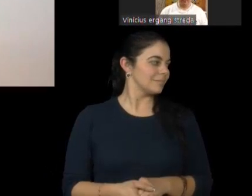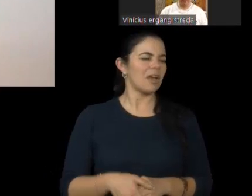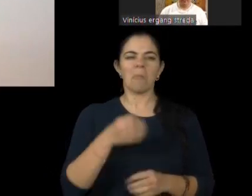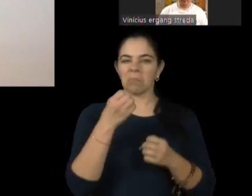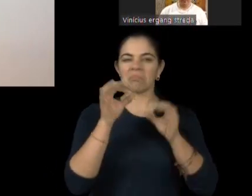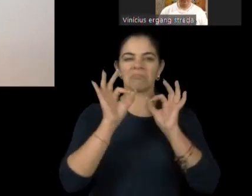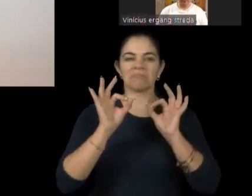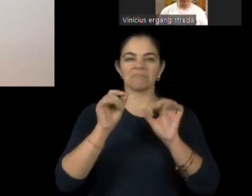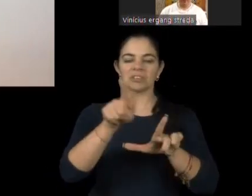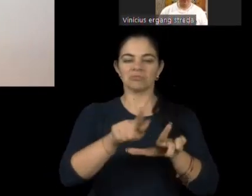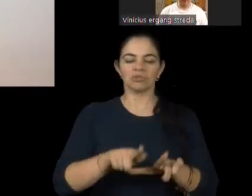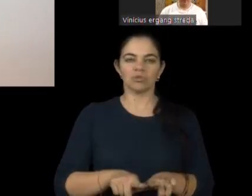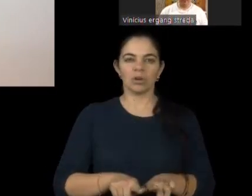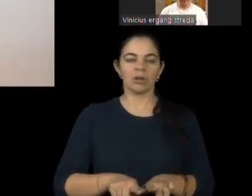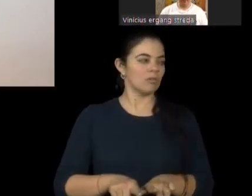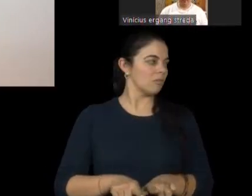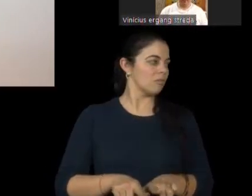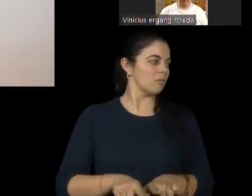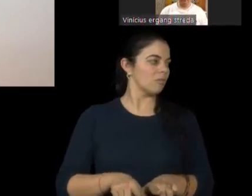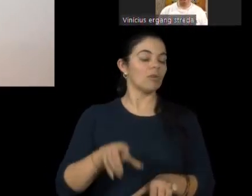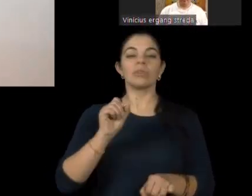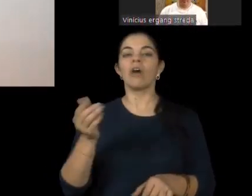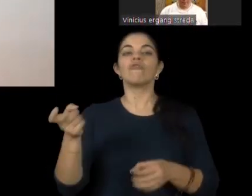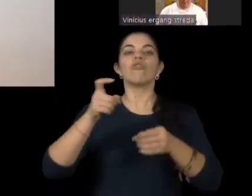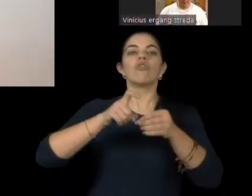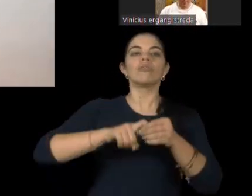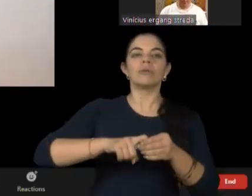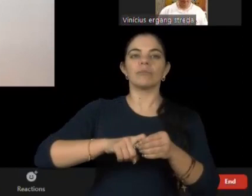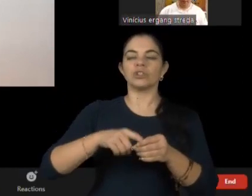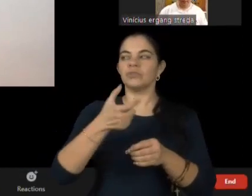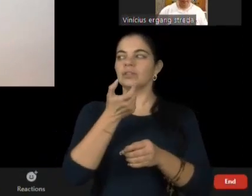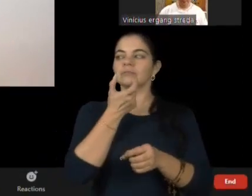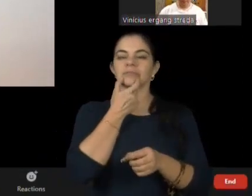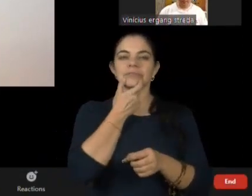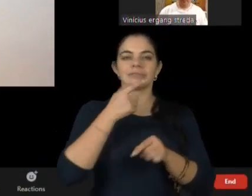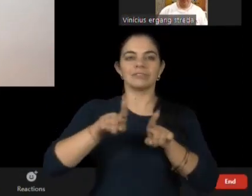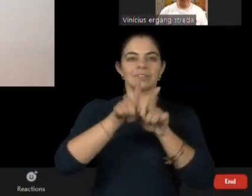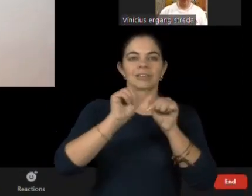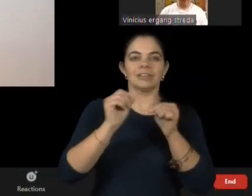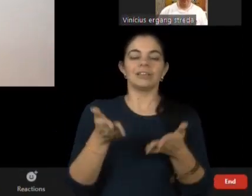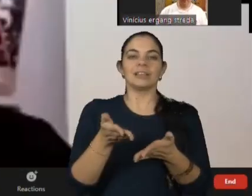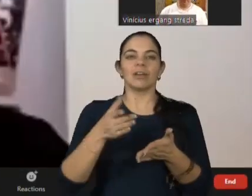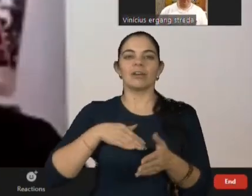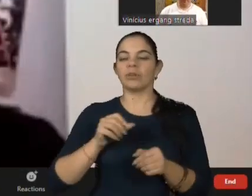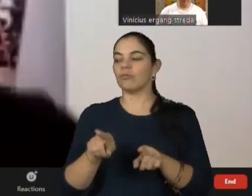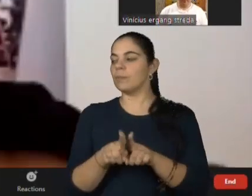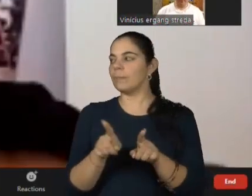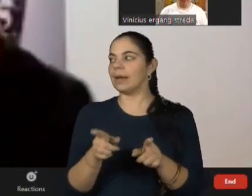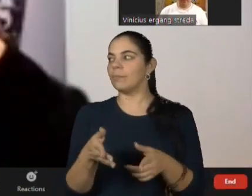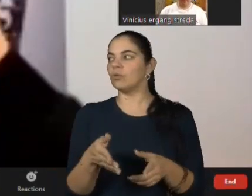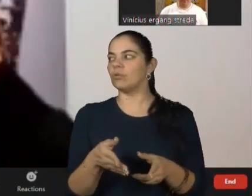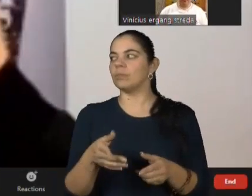Bacana, João. Vinícius, voltando à pergunta para você. Nesse painel, onde a